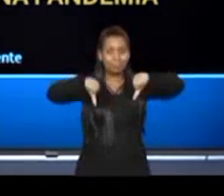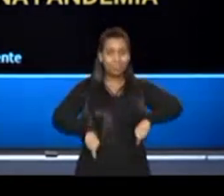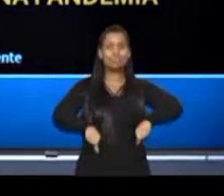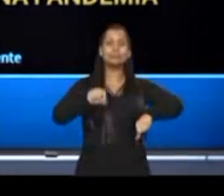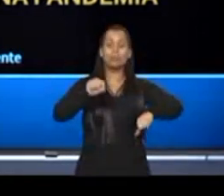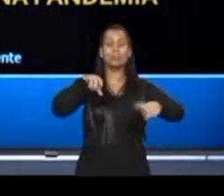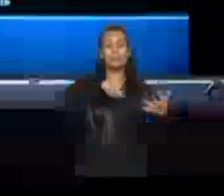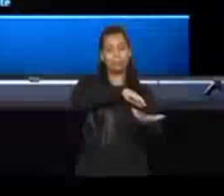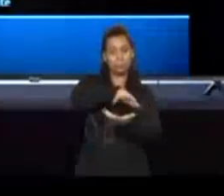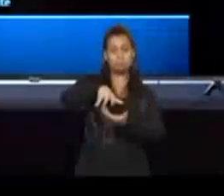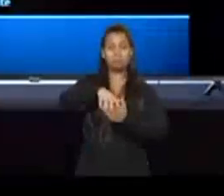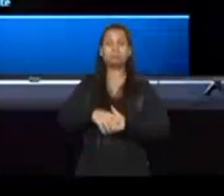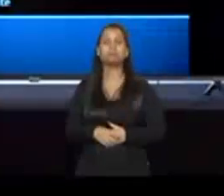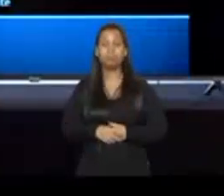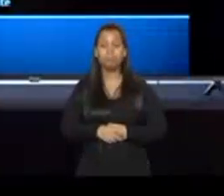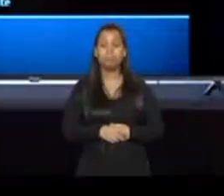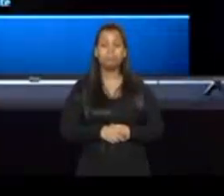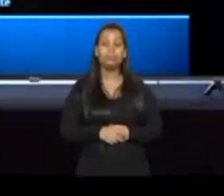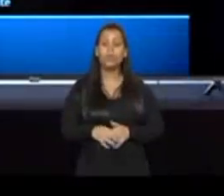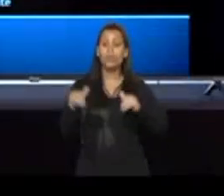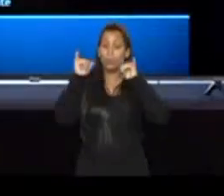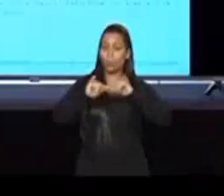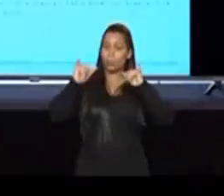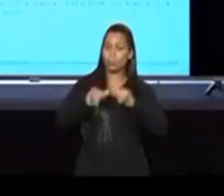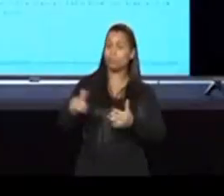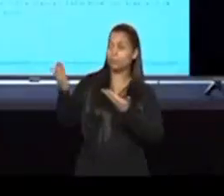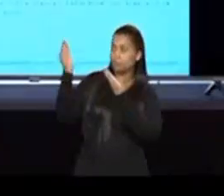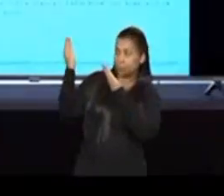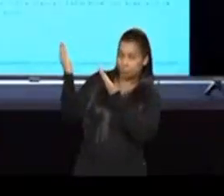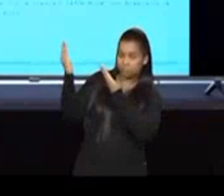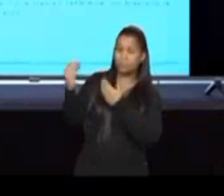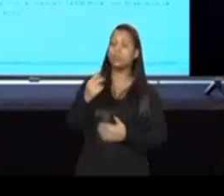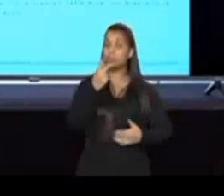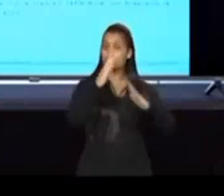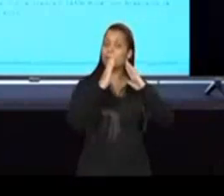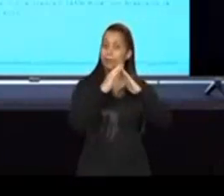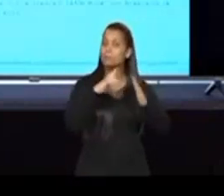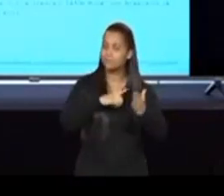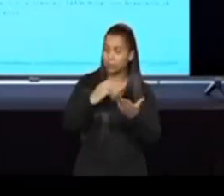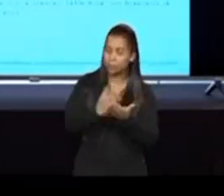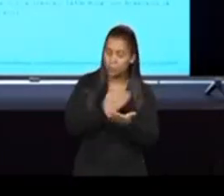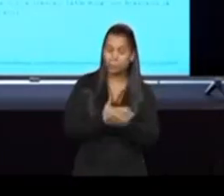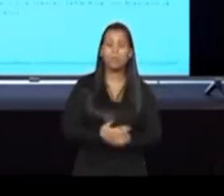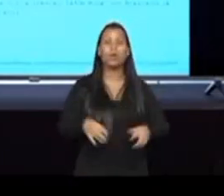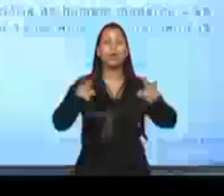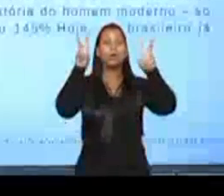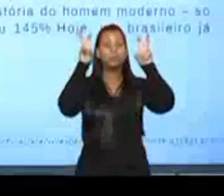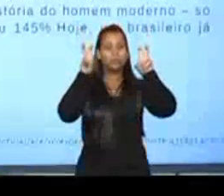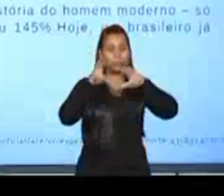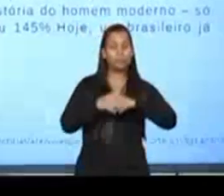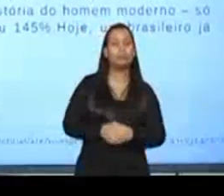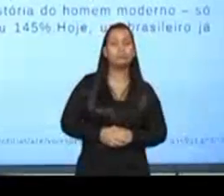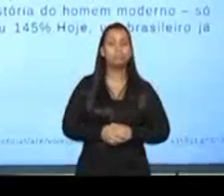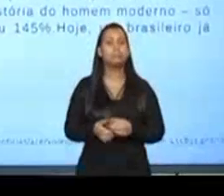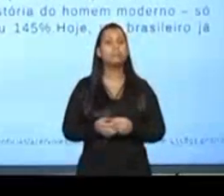a humanidade. Eu separei uma notícia para vocês, olha, que está aí no material que vocês têm em casa. Olha o título dela,